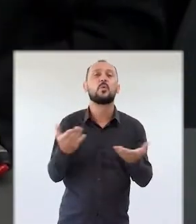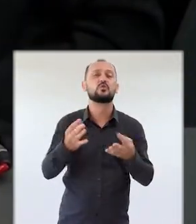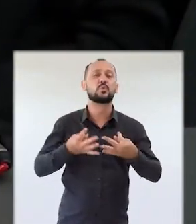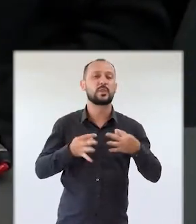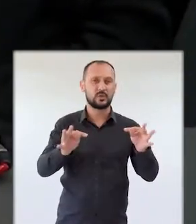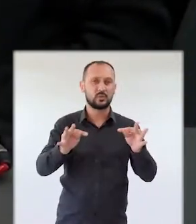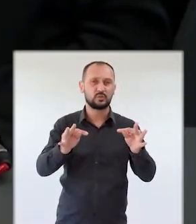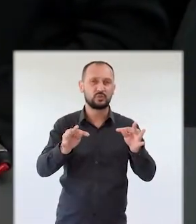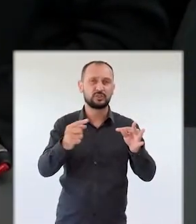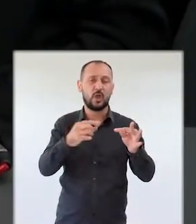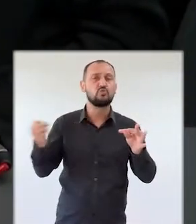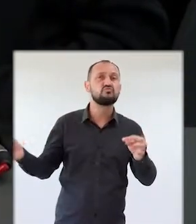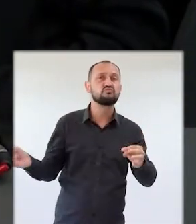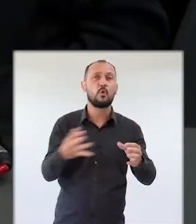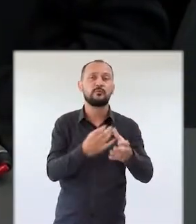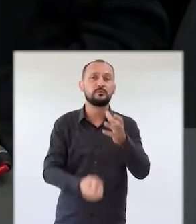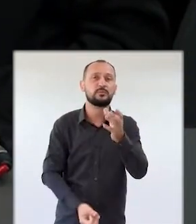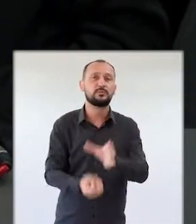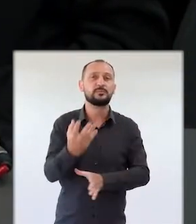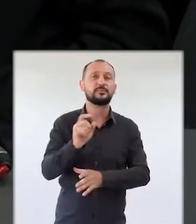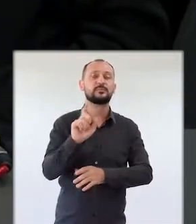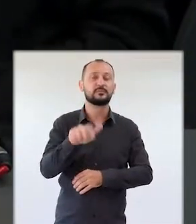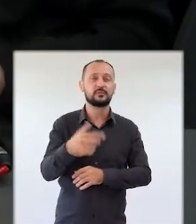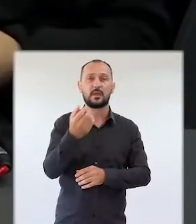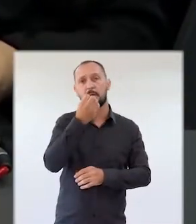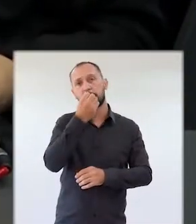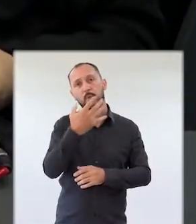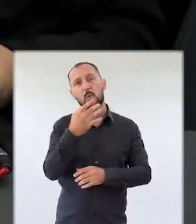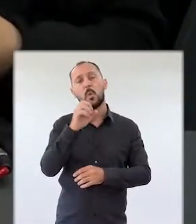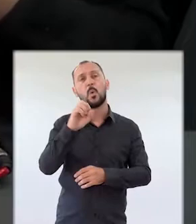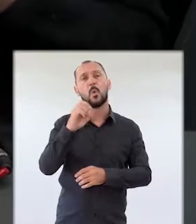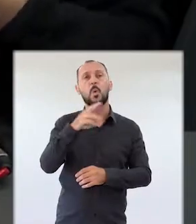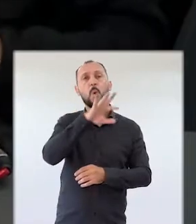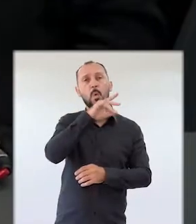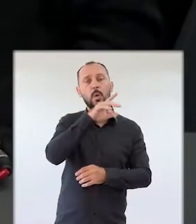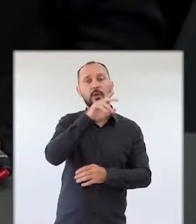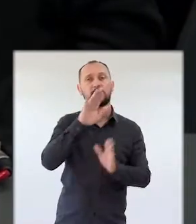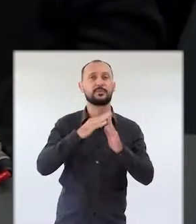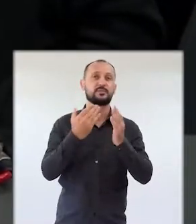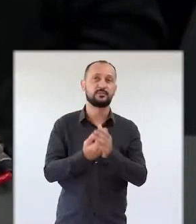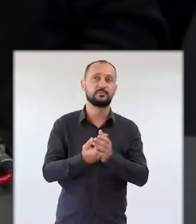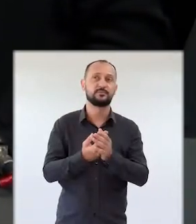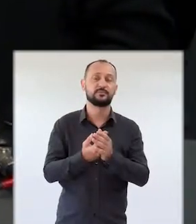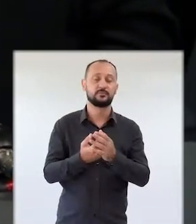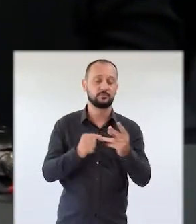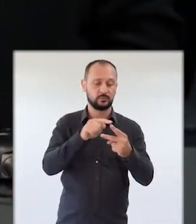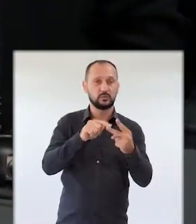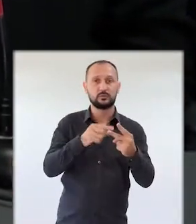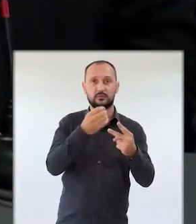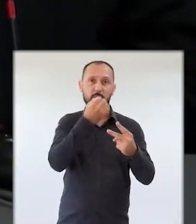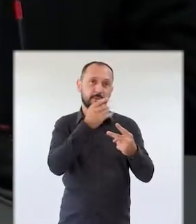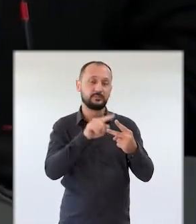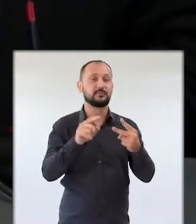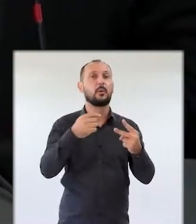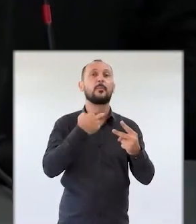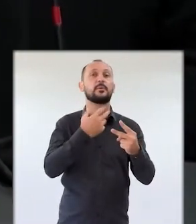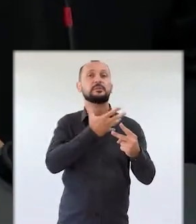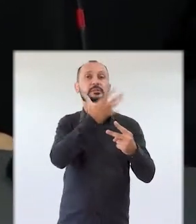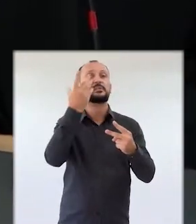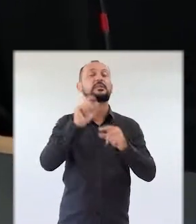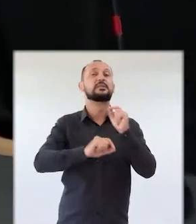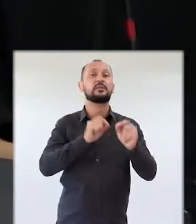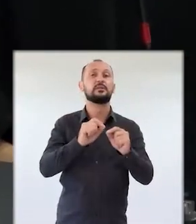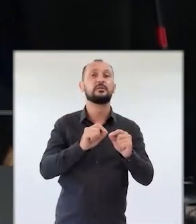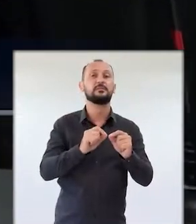da tecnologia, isso foi bom ou ruim assim para a escola? As duas coisas, né? Nós não